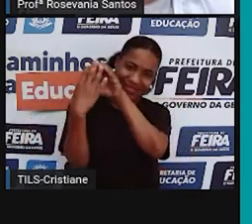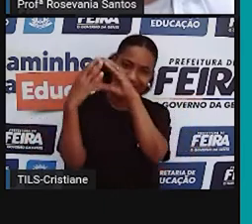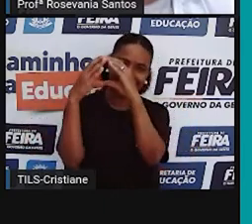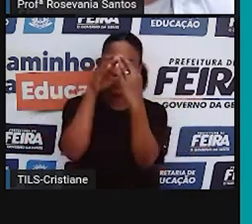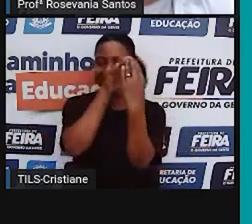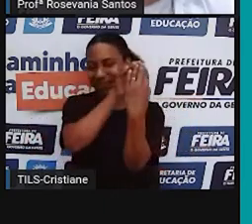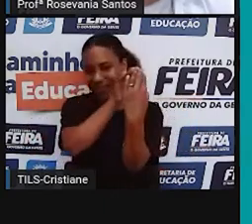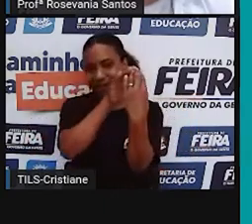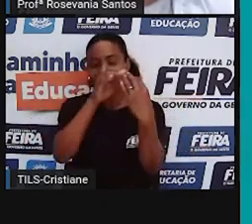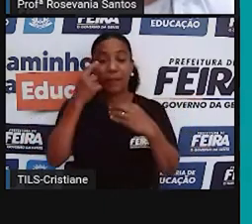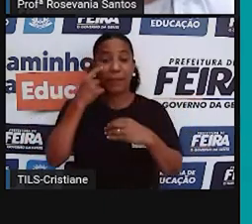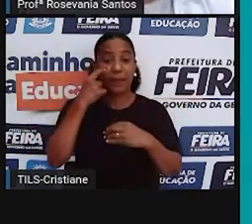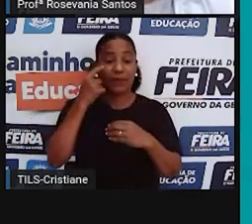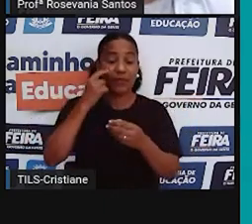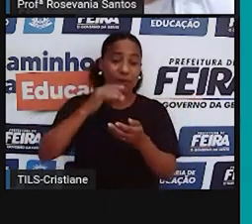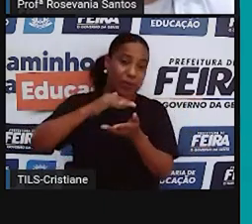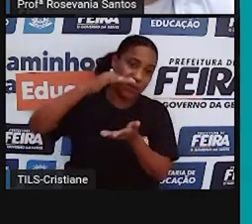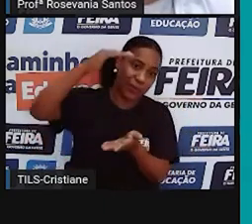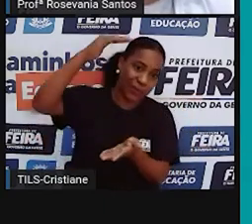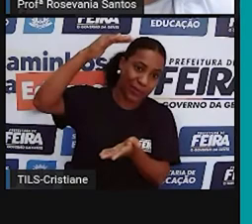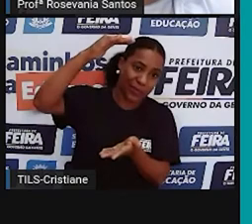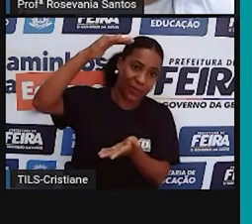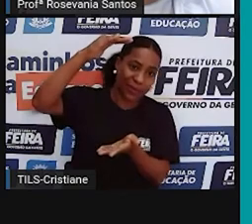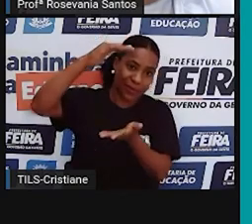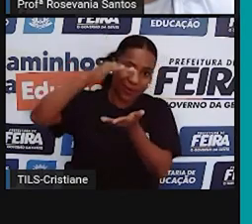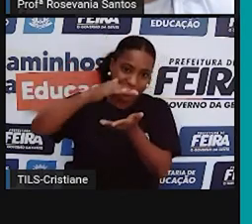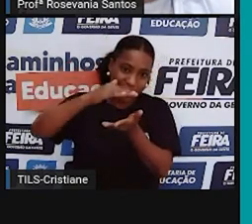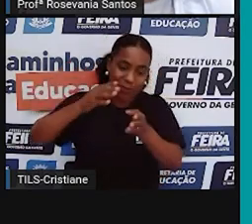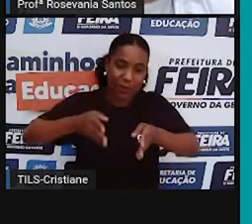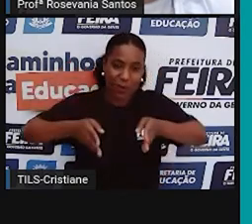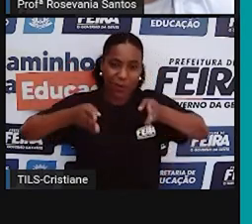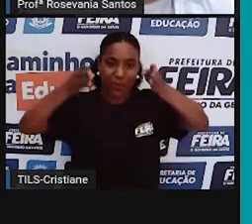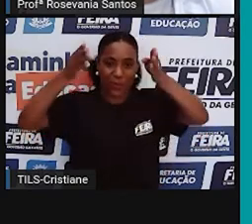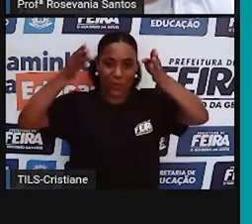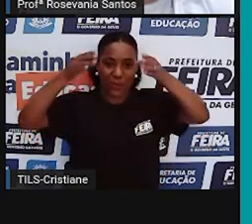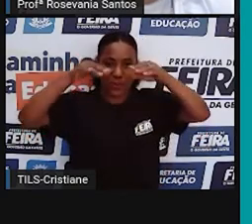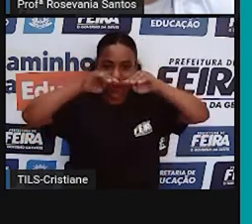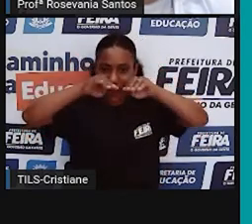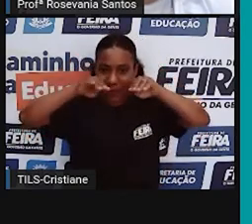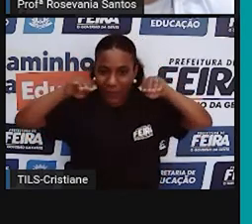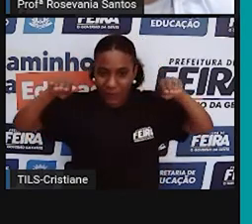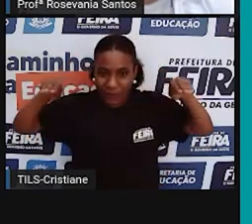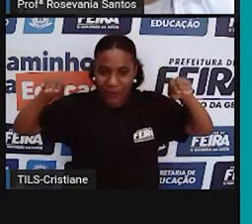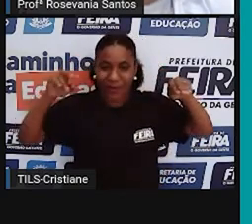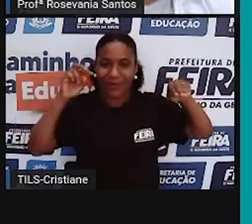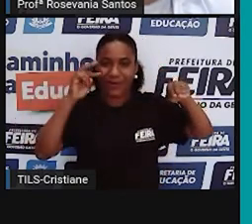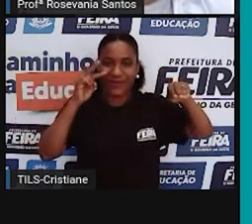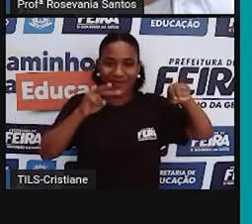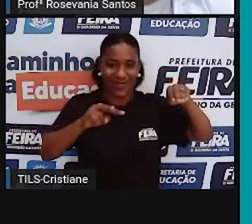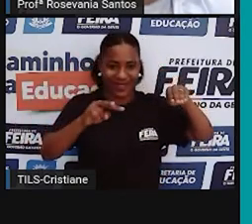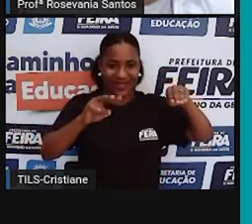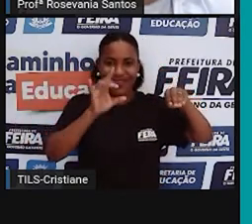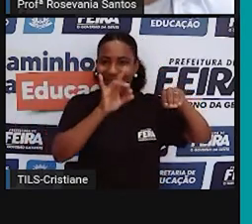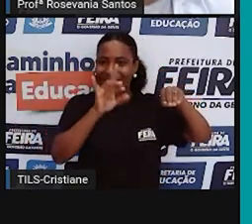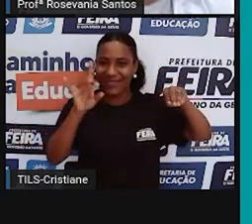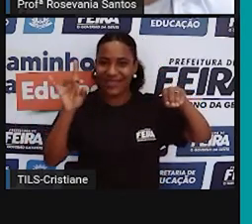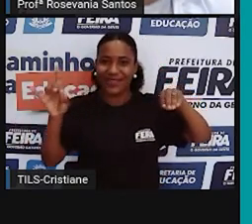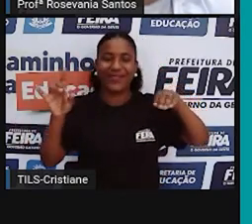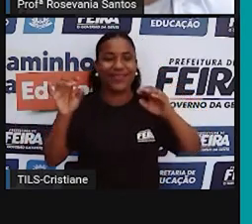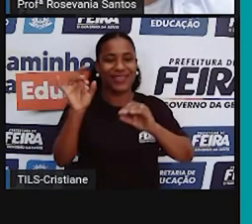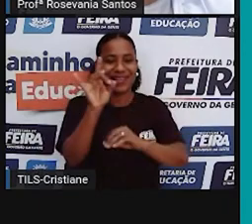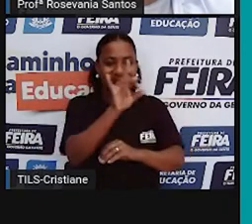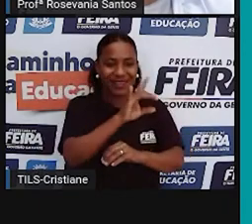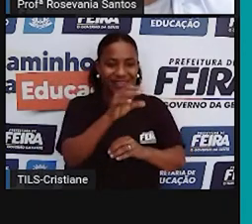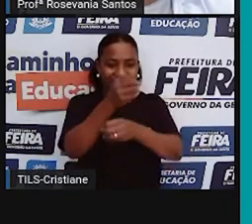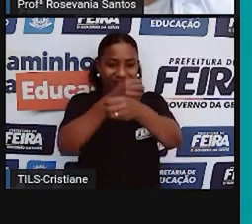a altura dela, né? Tem a profundidade e aqui a gente ainda tem os planetas, né? Os